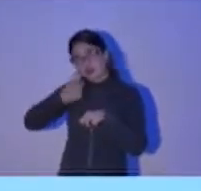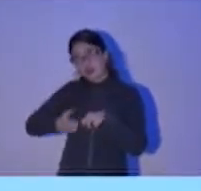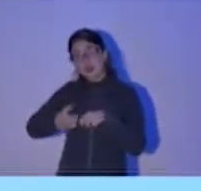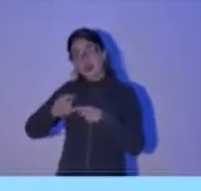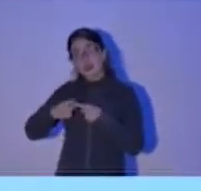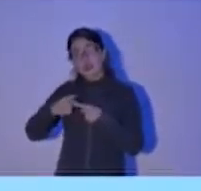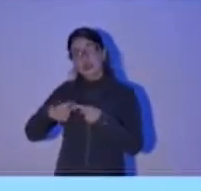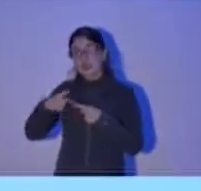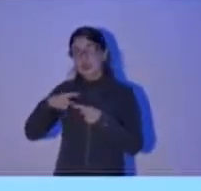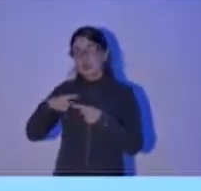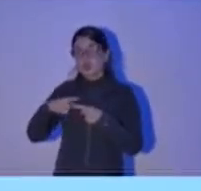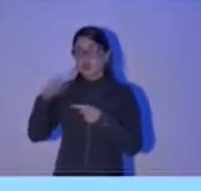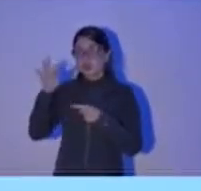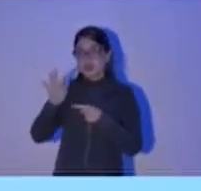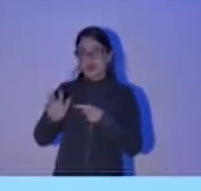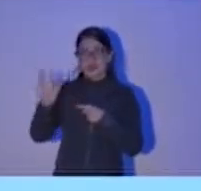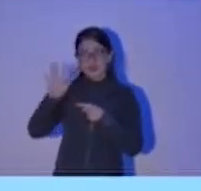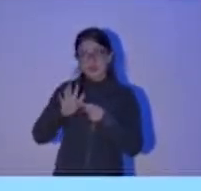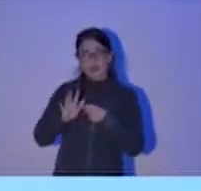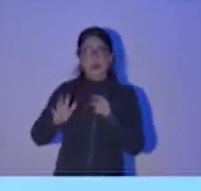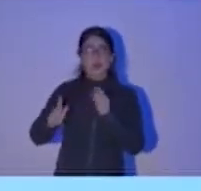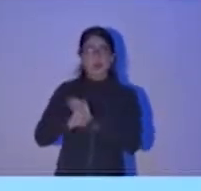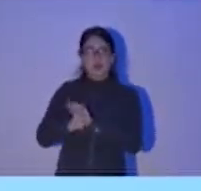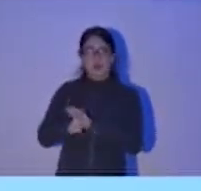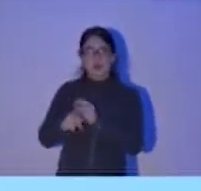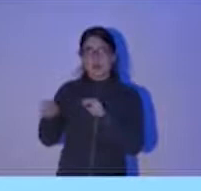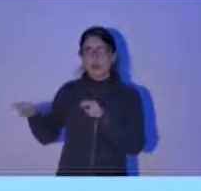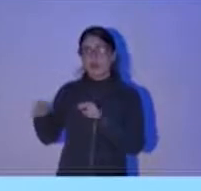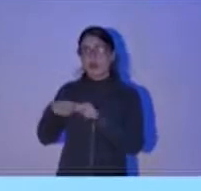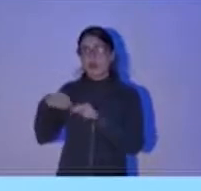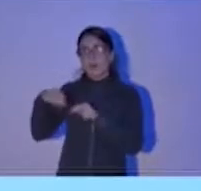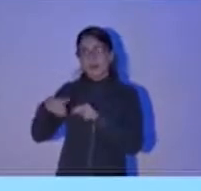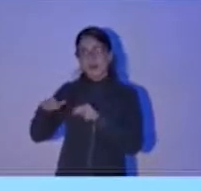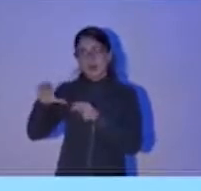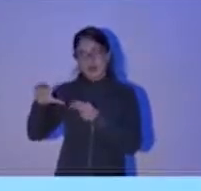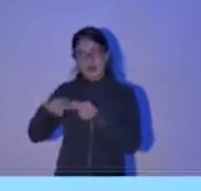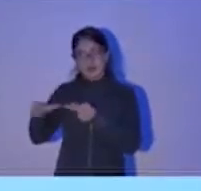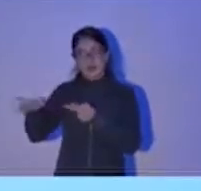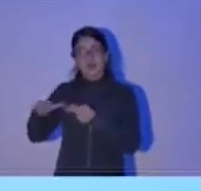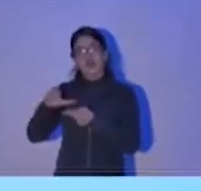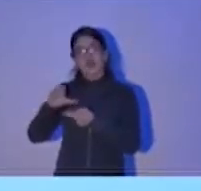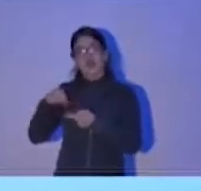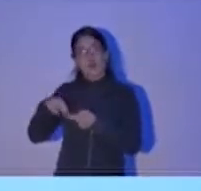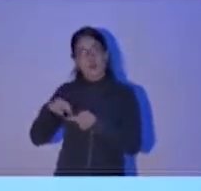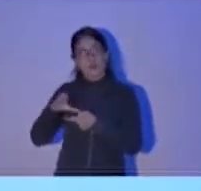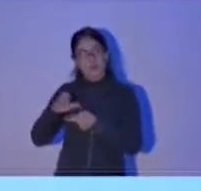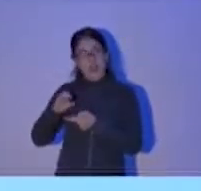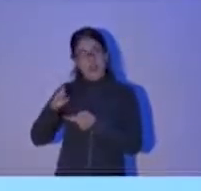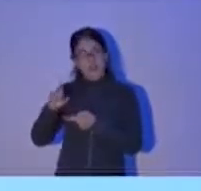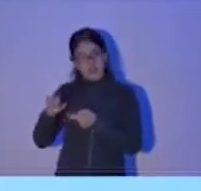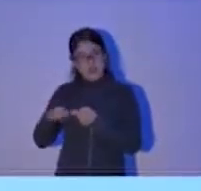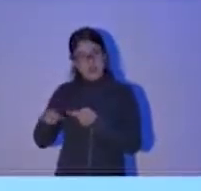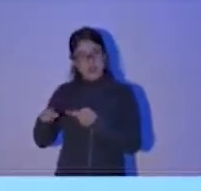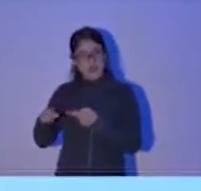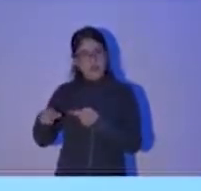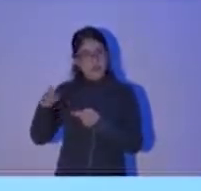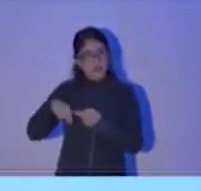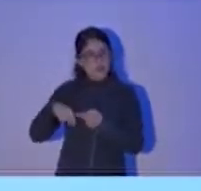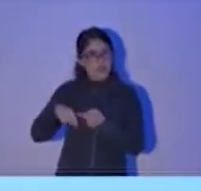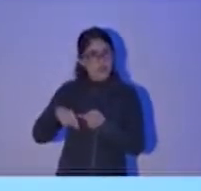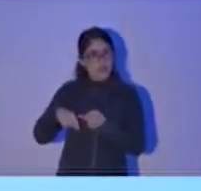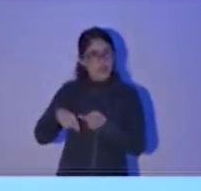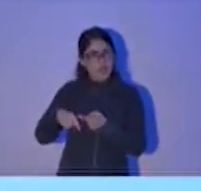os 3 níveis da federação, então, a gente está falando aqui com o MEC, com o CONCED e o Undime, e a gente tem também executivo